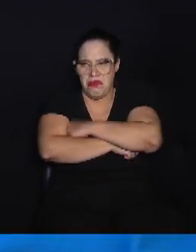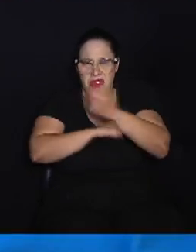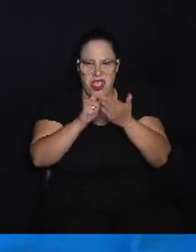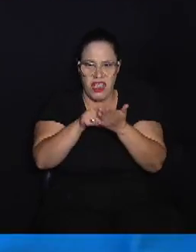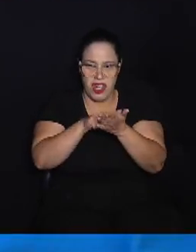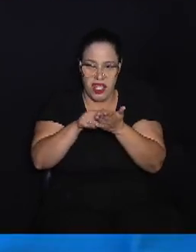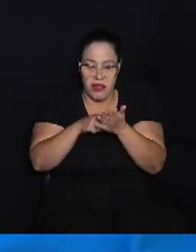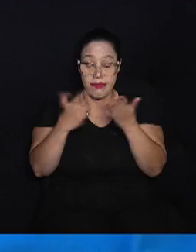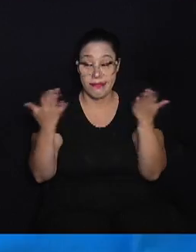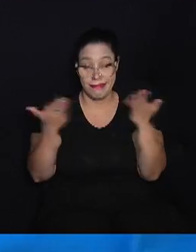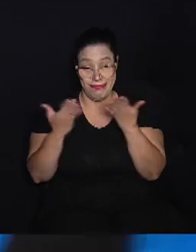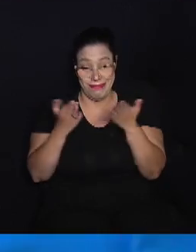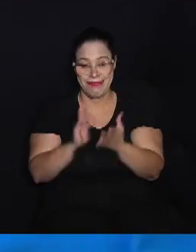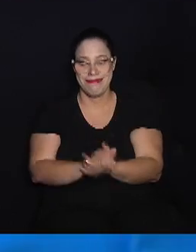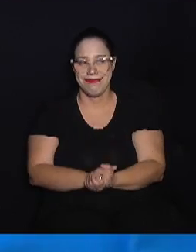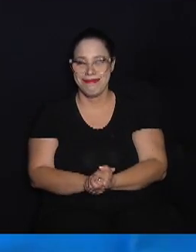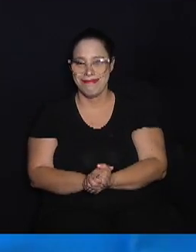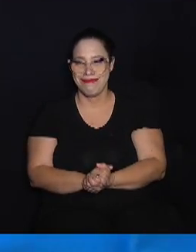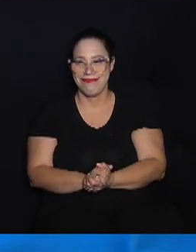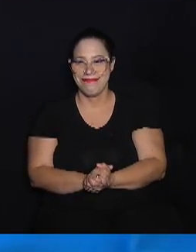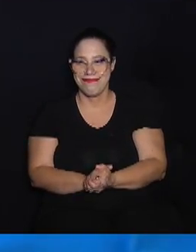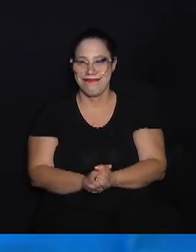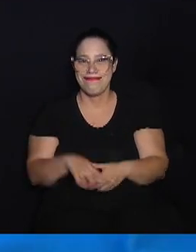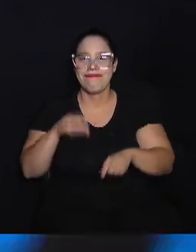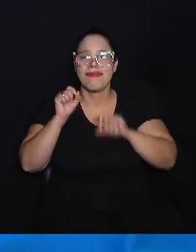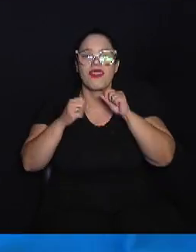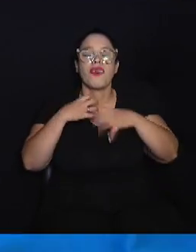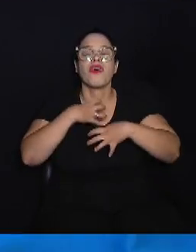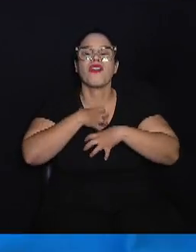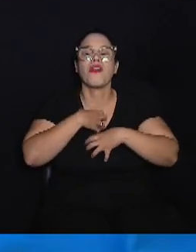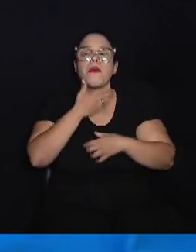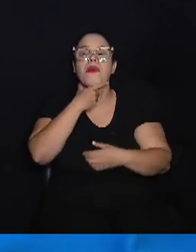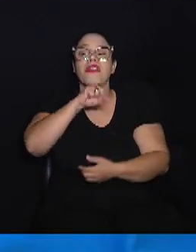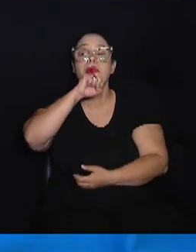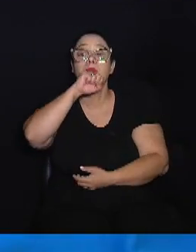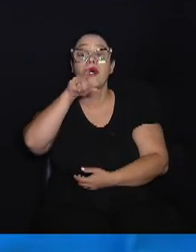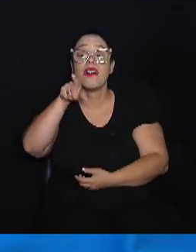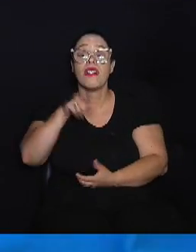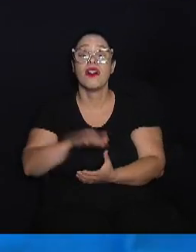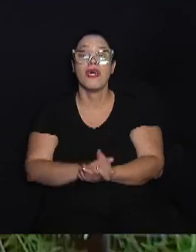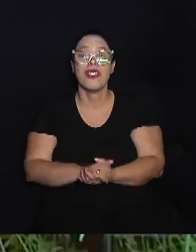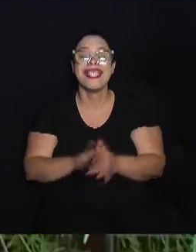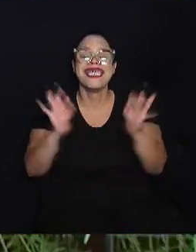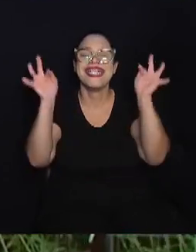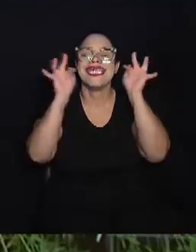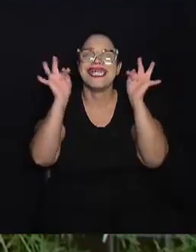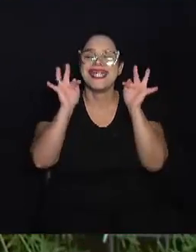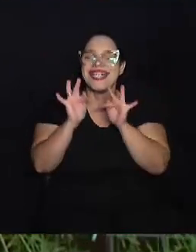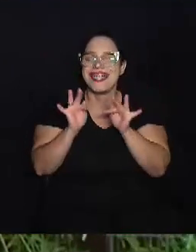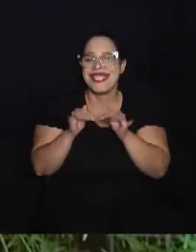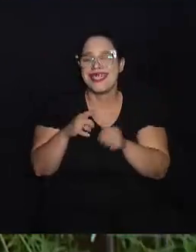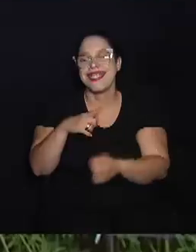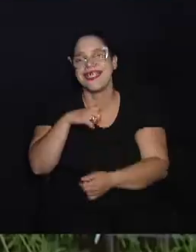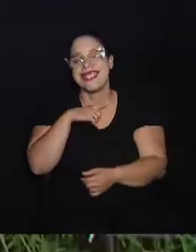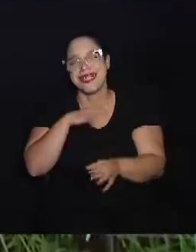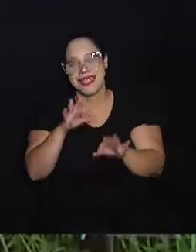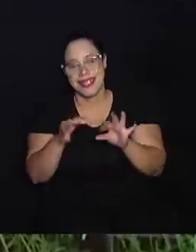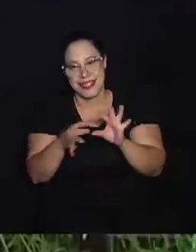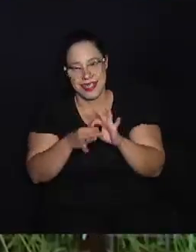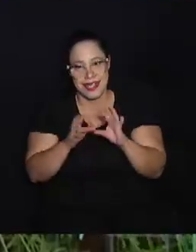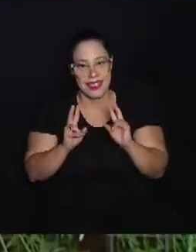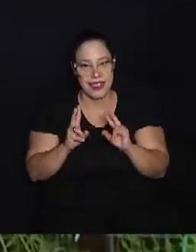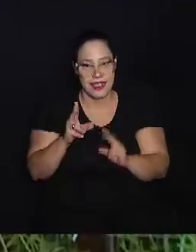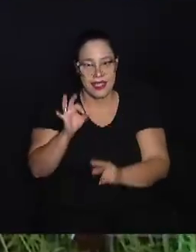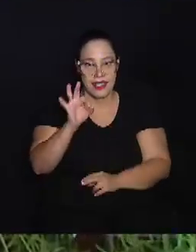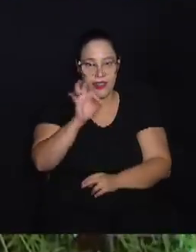sentimento? Sim. E agora o que você sente pelo seu papai? Feliz. Nós tivemos a participação 100%